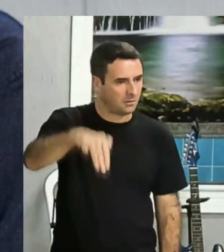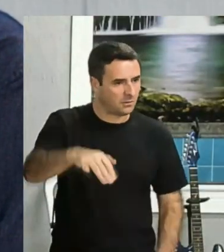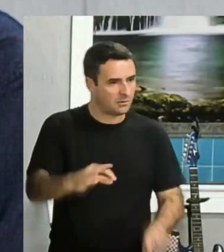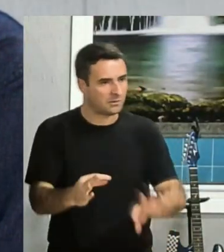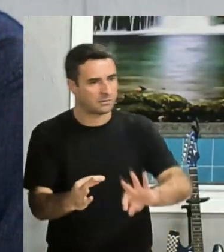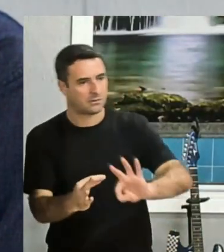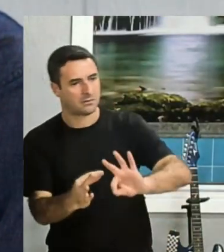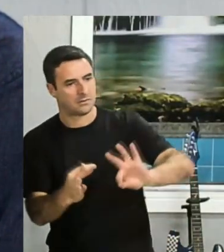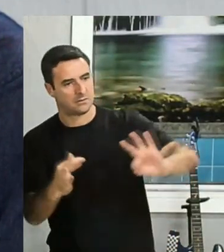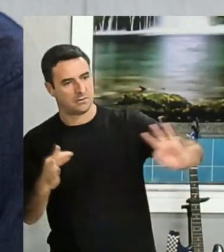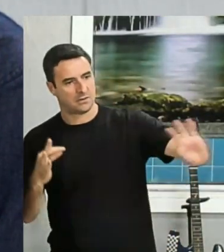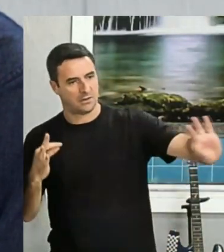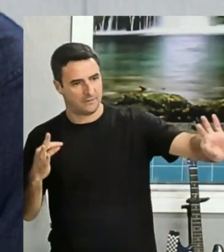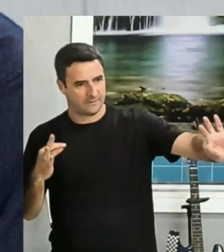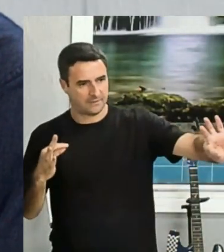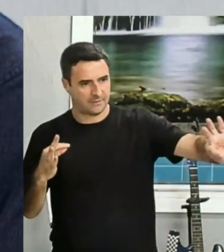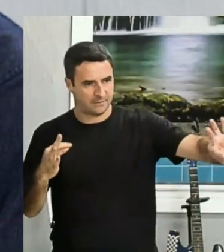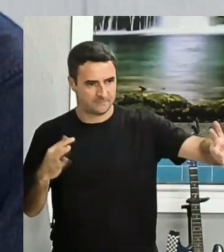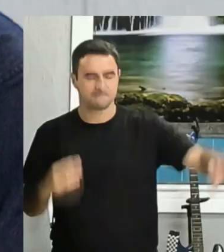Mas não passa, não pega.